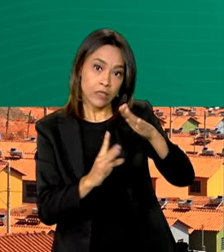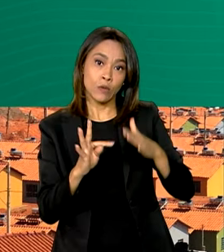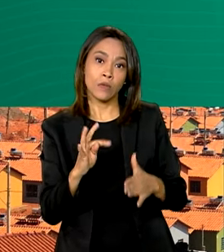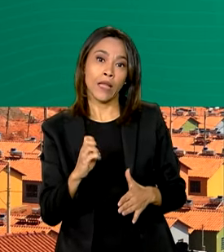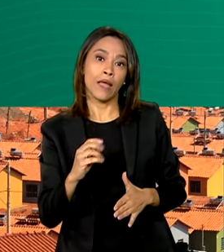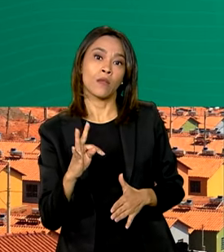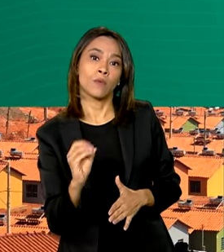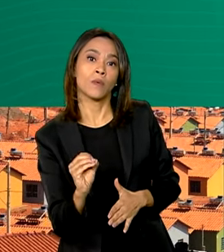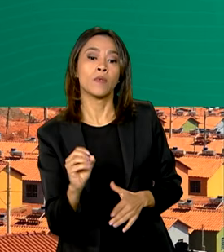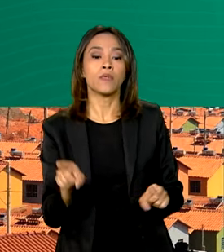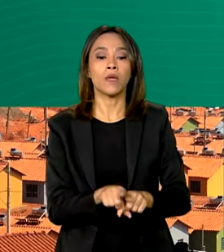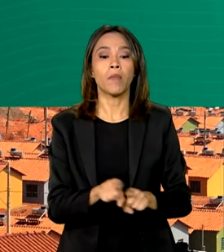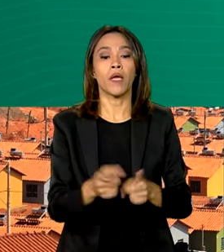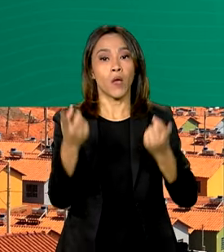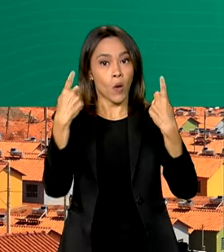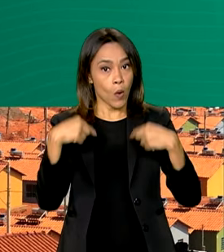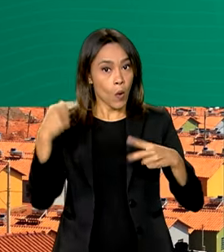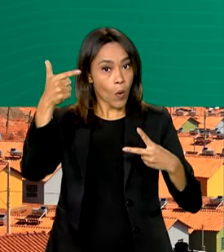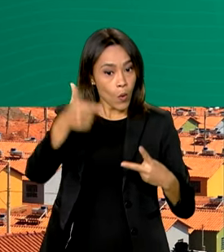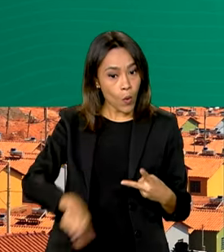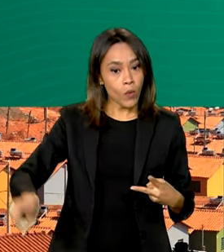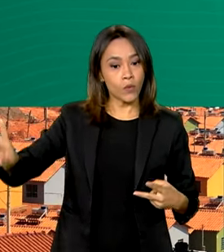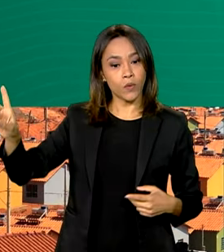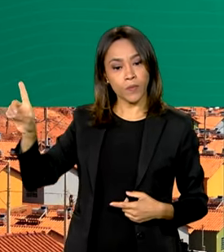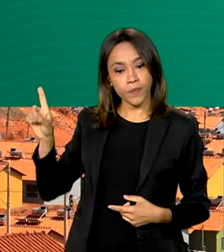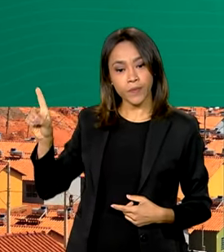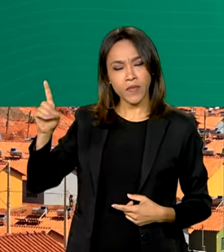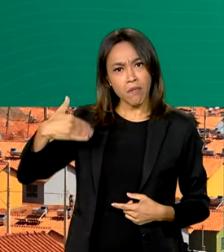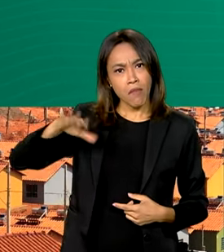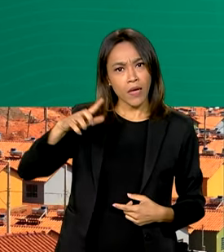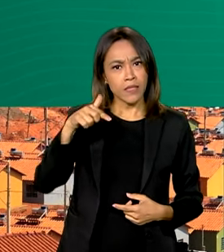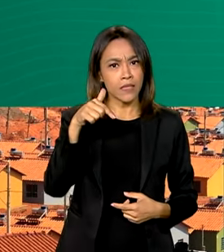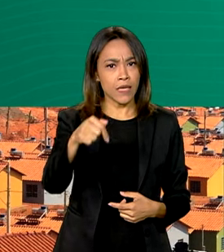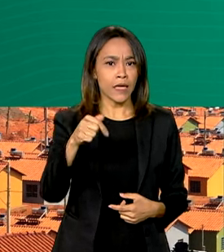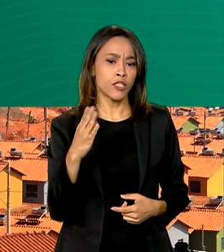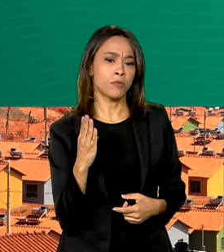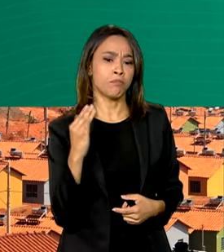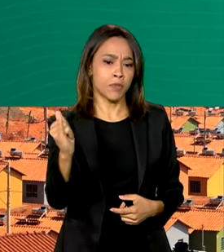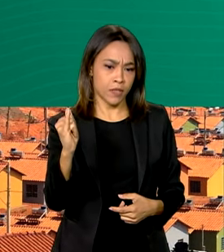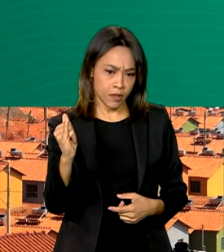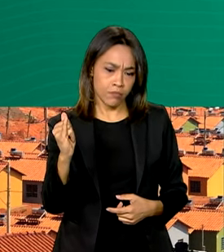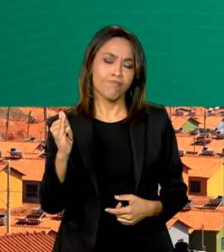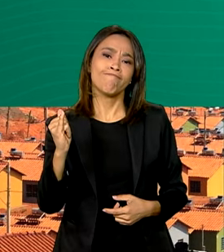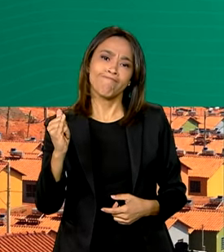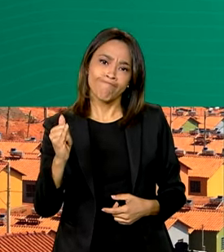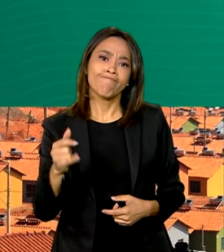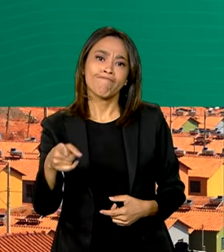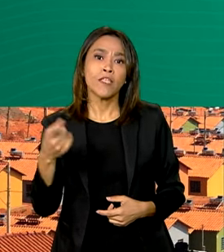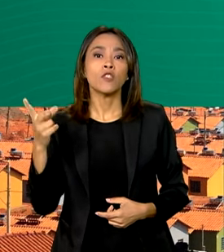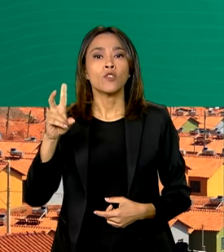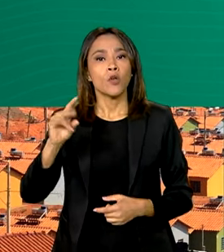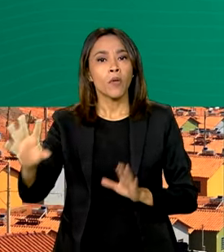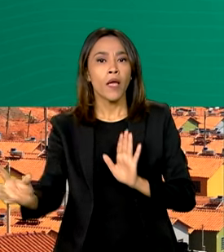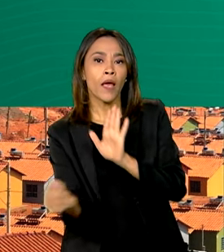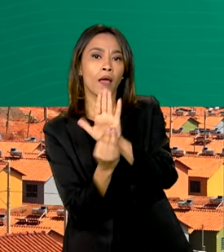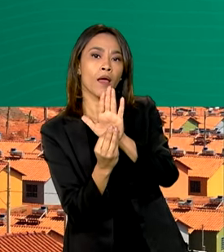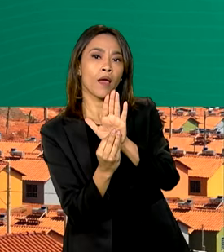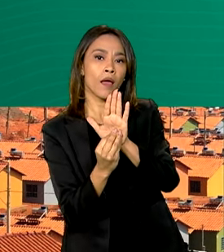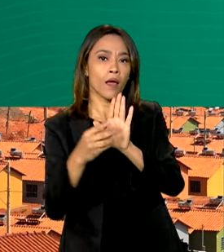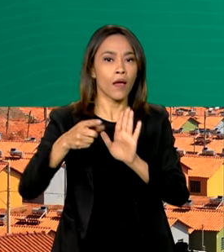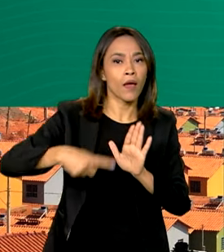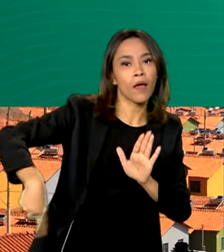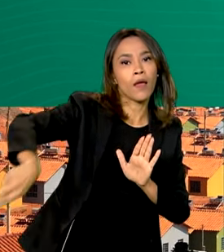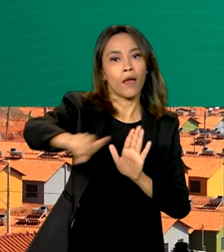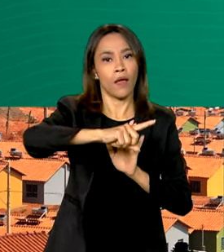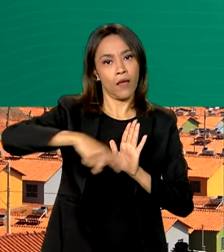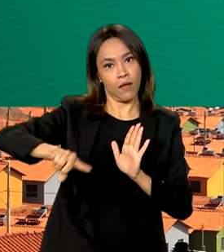ser comprometido com as dívidas, liberação de mais de 7 bilhões de reais em emendas parlamentares destinadas